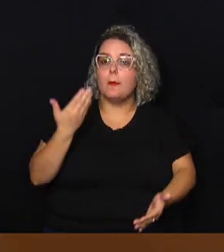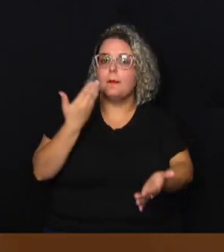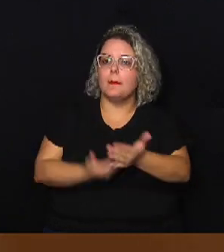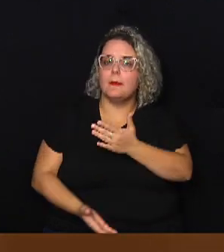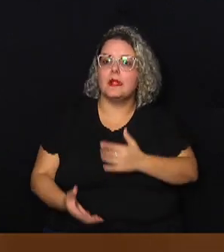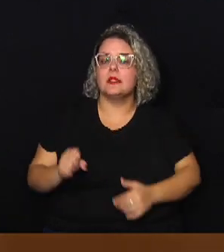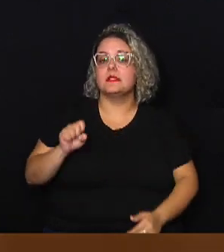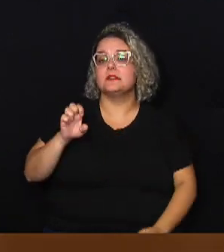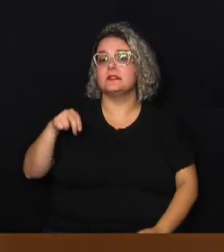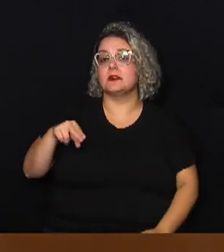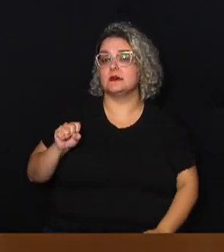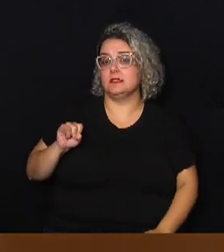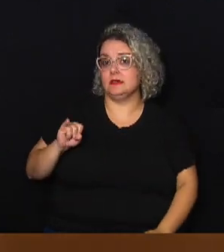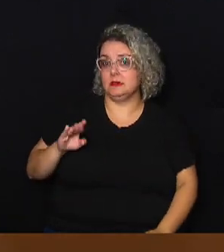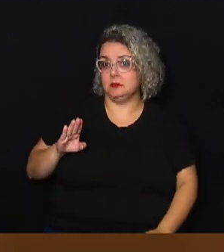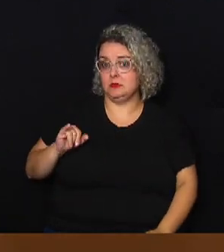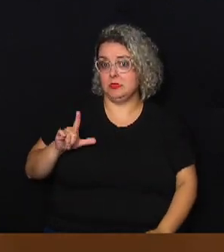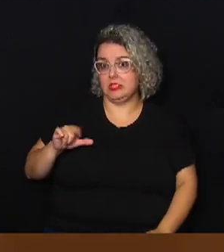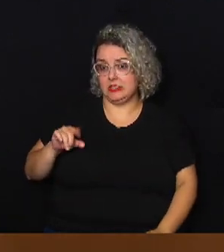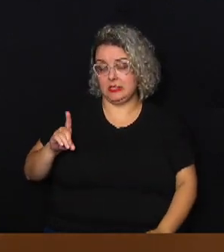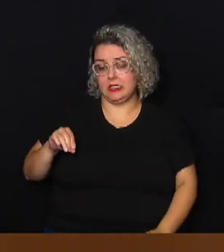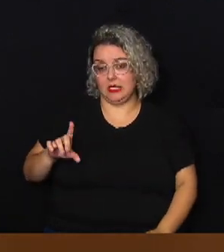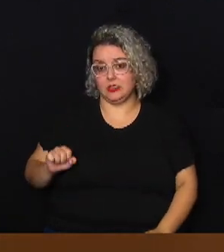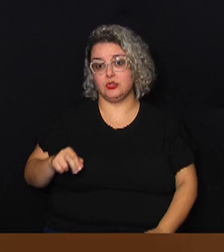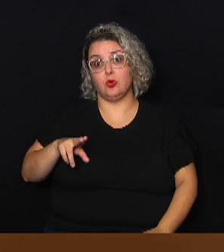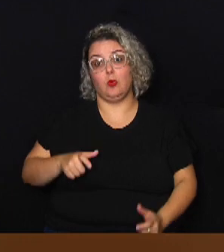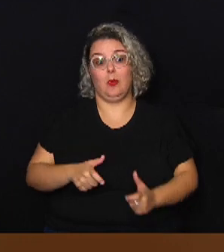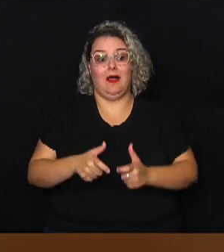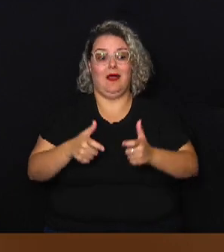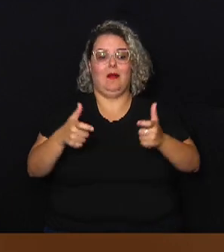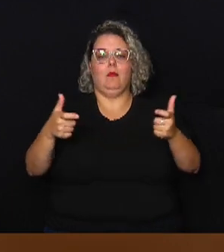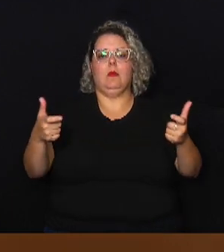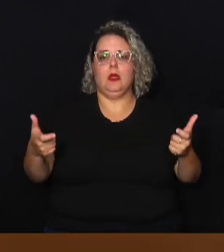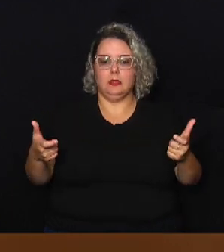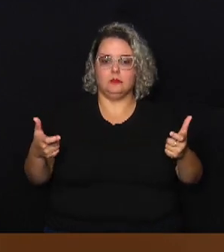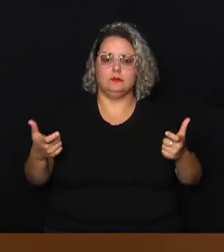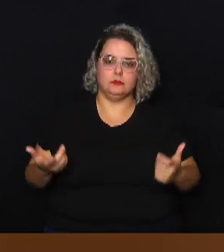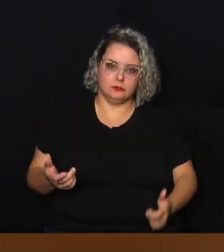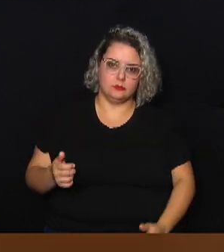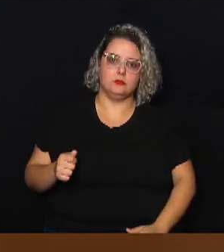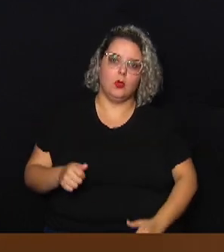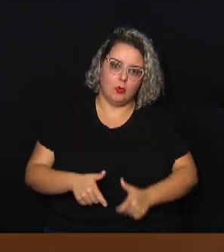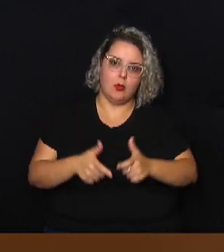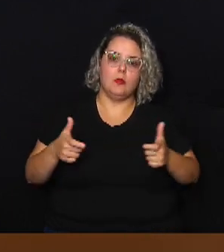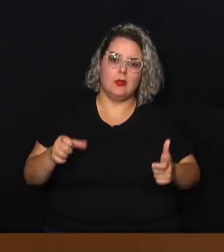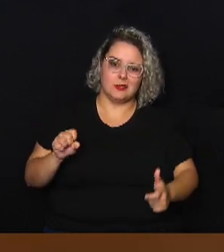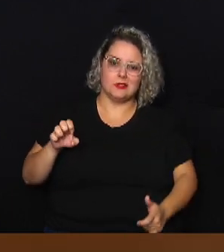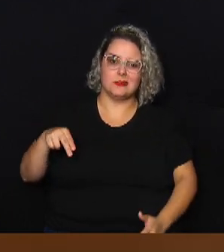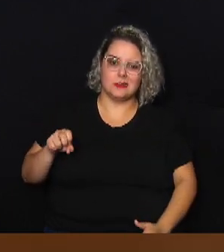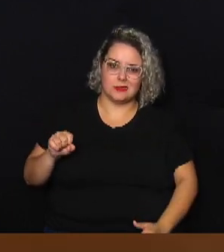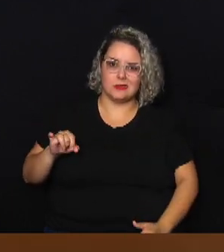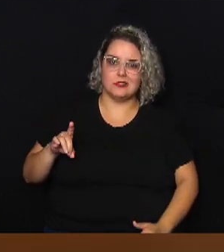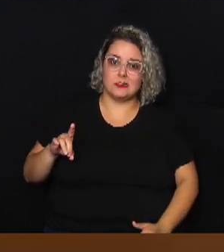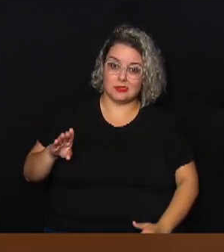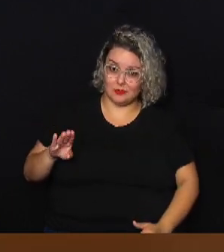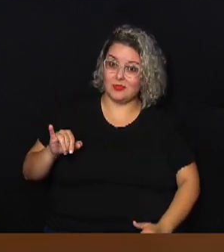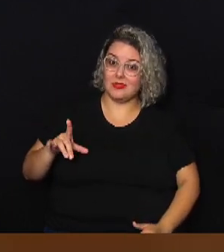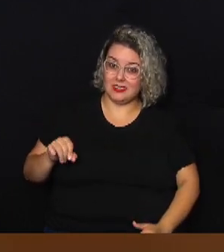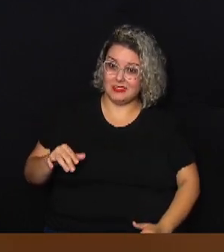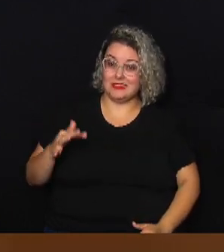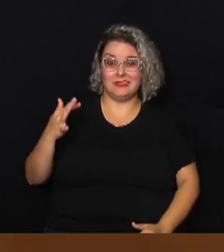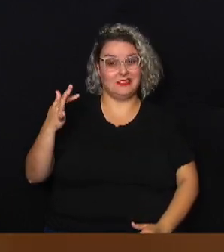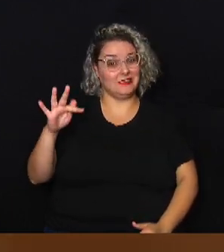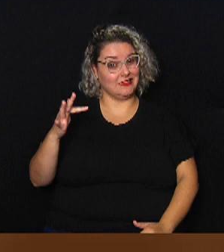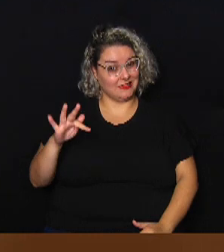sensibilidade ou aumento da sensibilidade. E no aumento de sensibilidade, eu acredito que a dor seja o mais